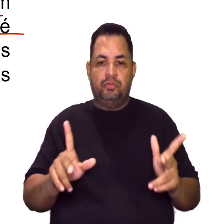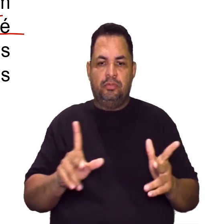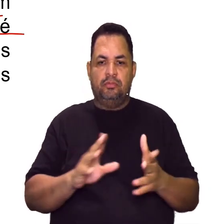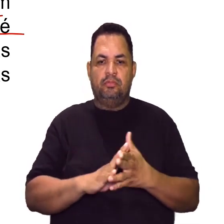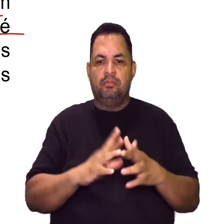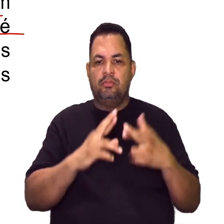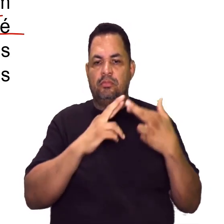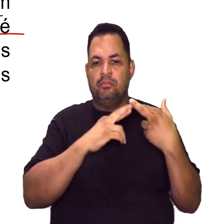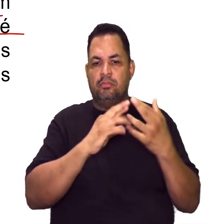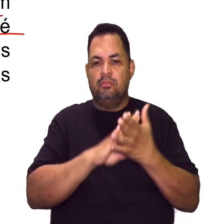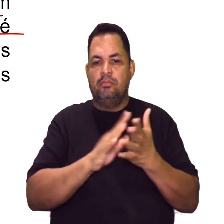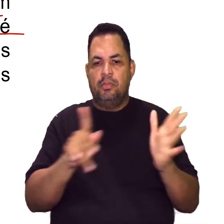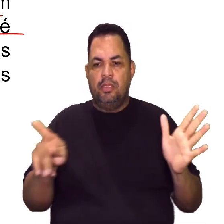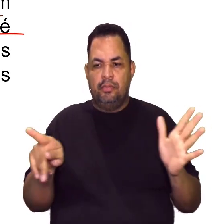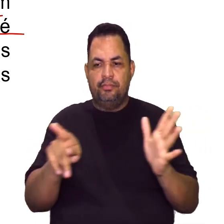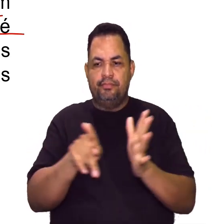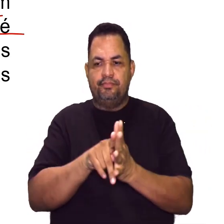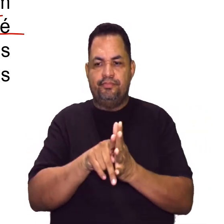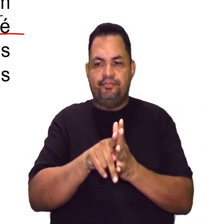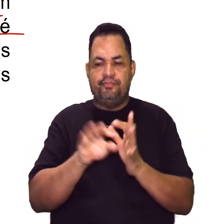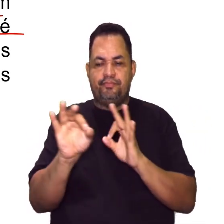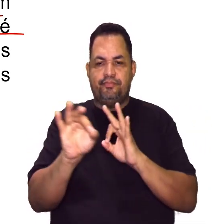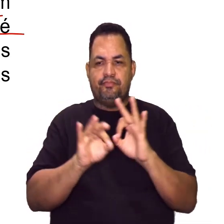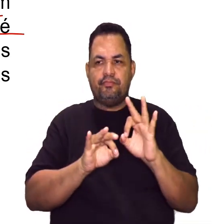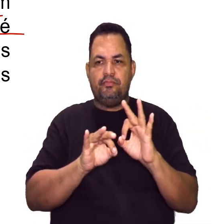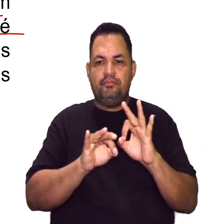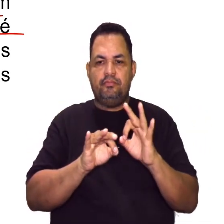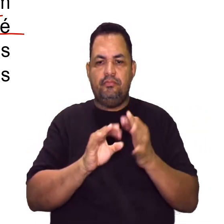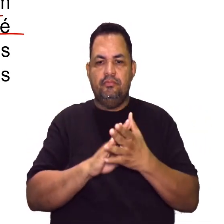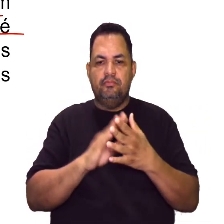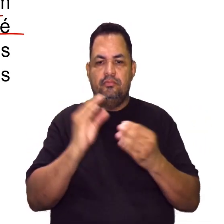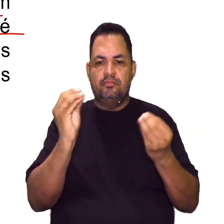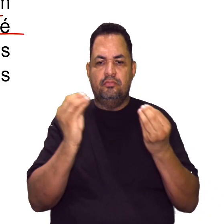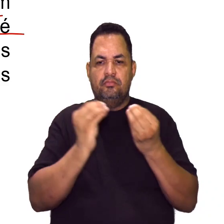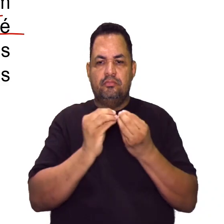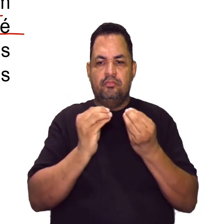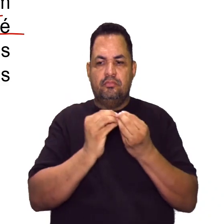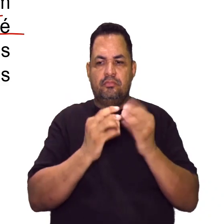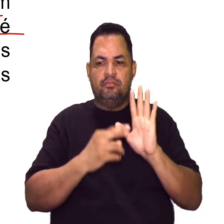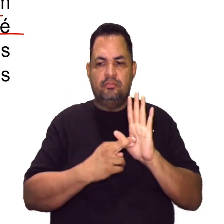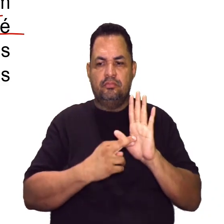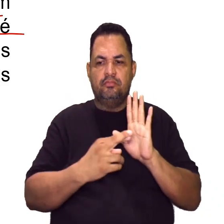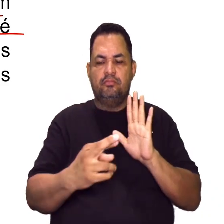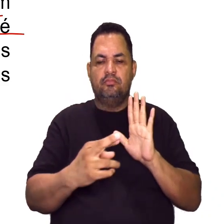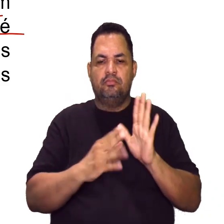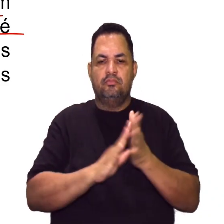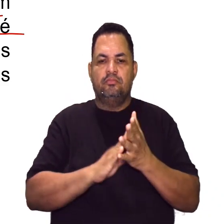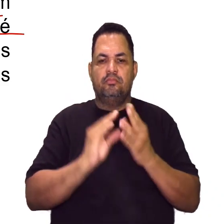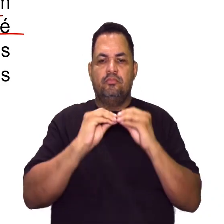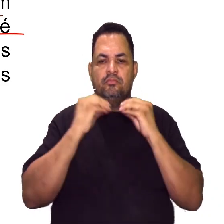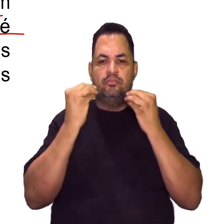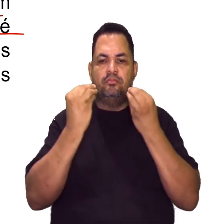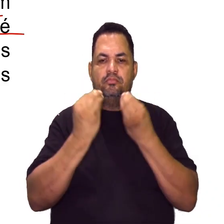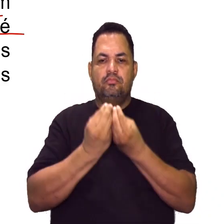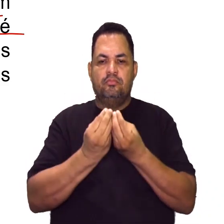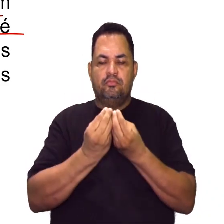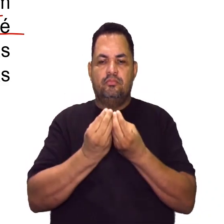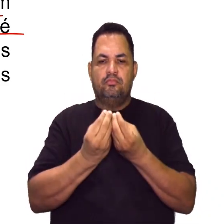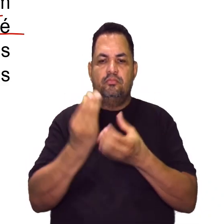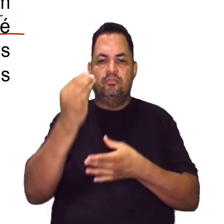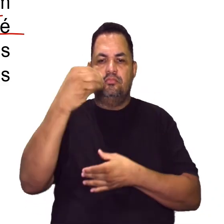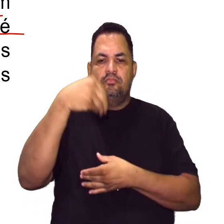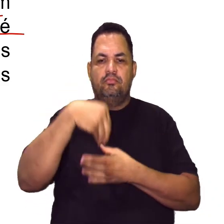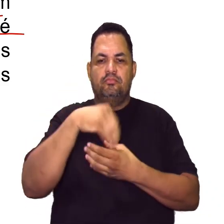por algumas propriedades que essas moléculas, né, representando as substâncias, acontecem na